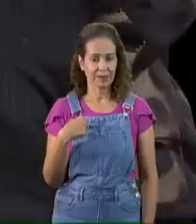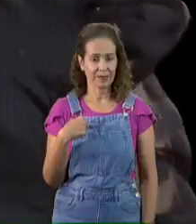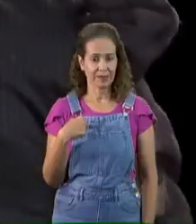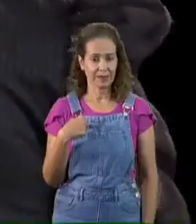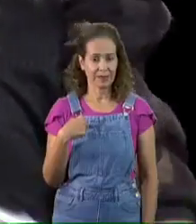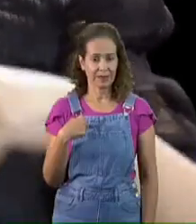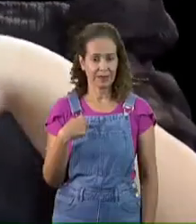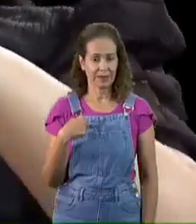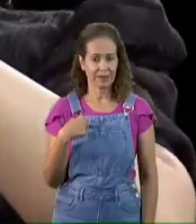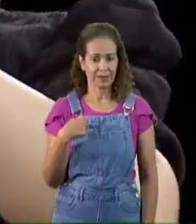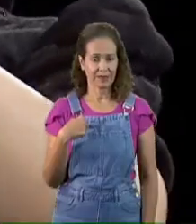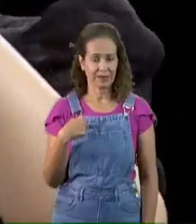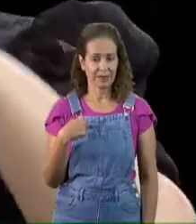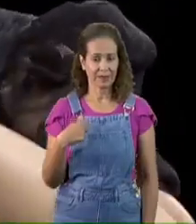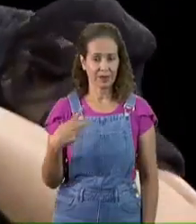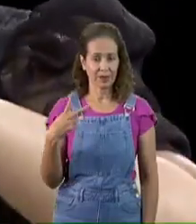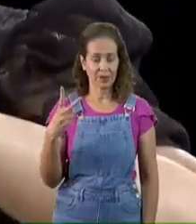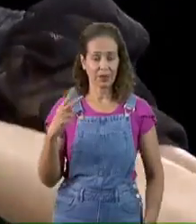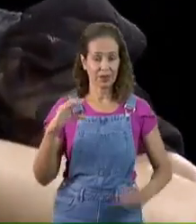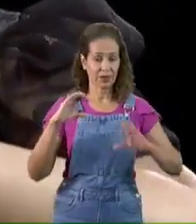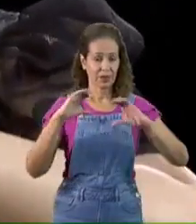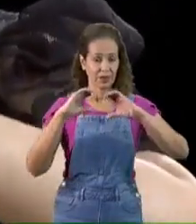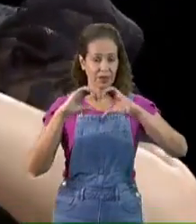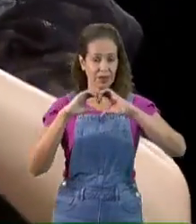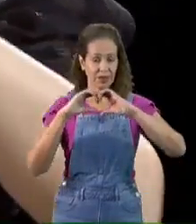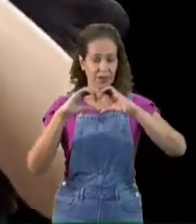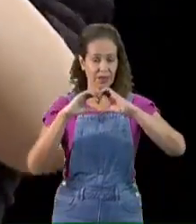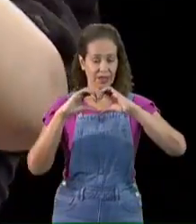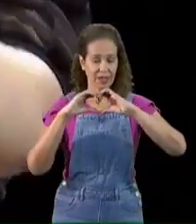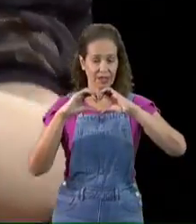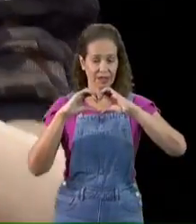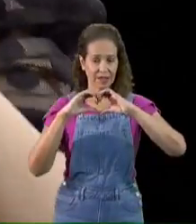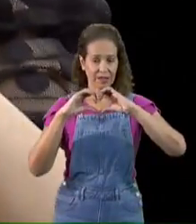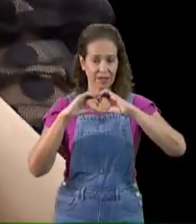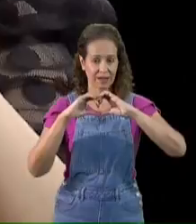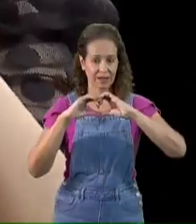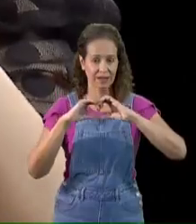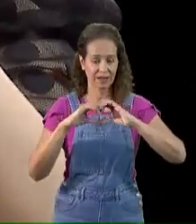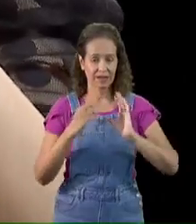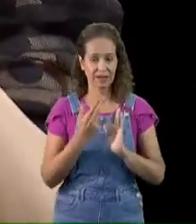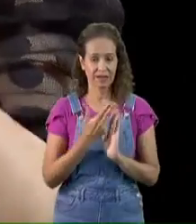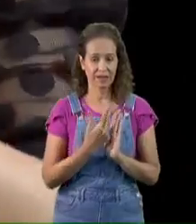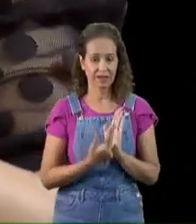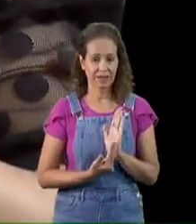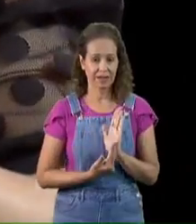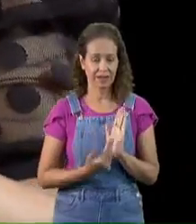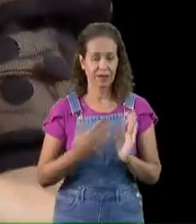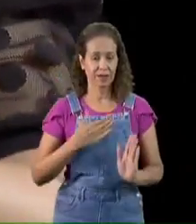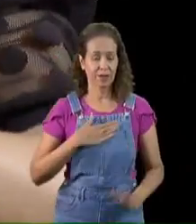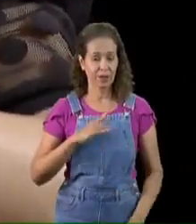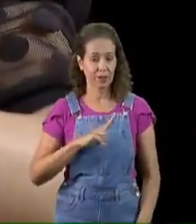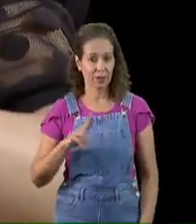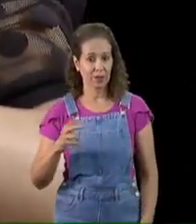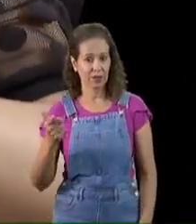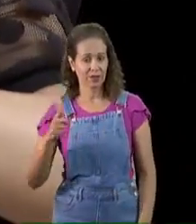Eu desenhei dois coraçãozinhos. Desenhei o meu nome de